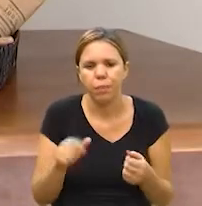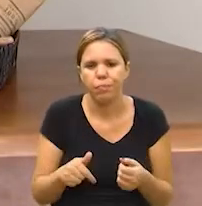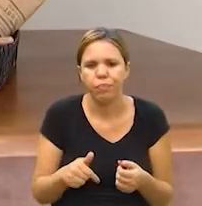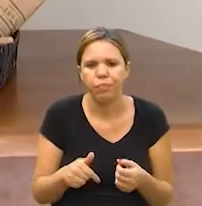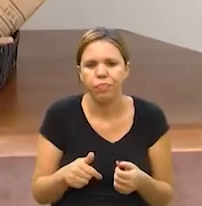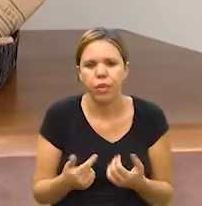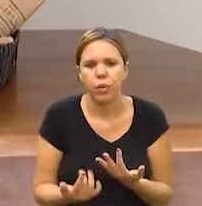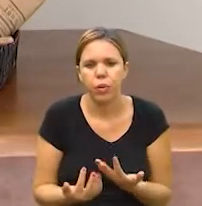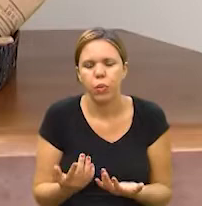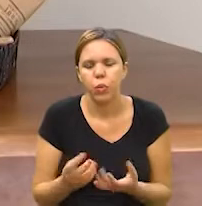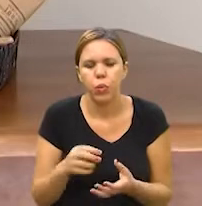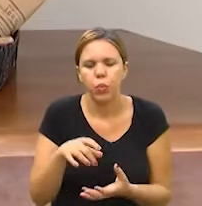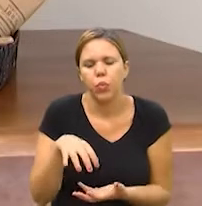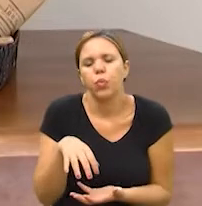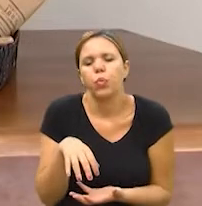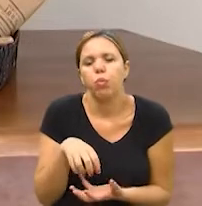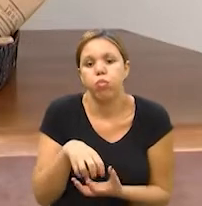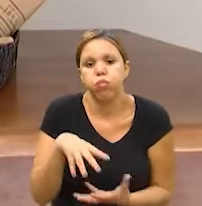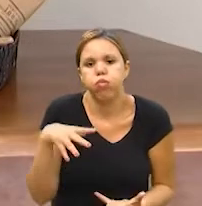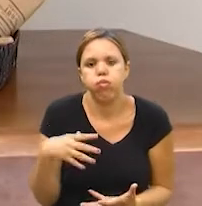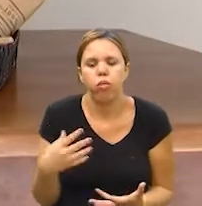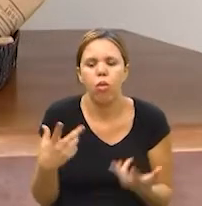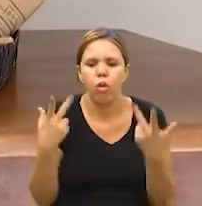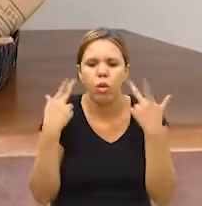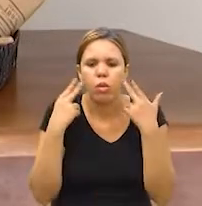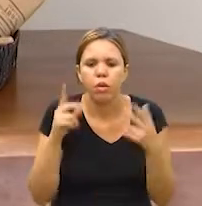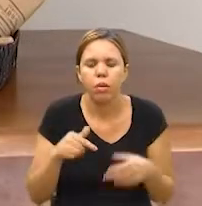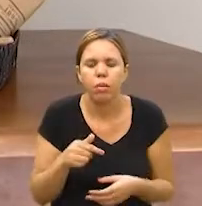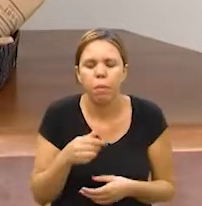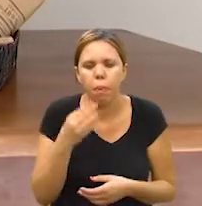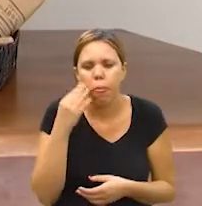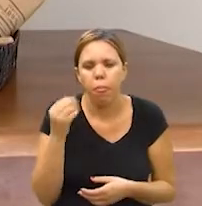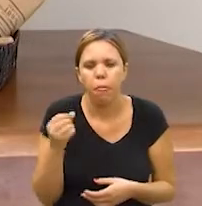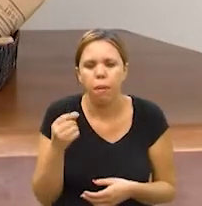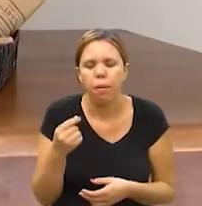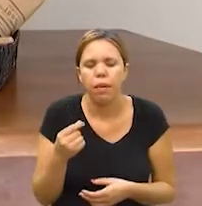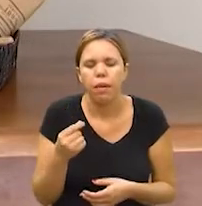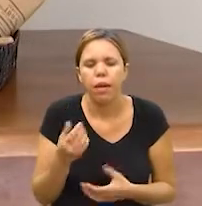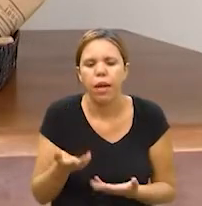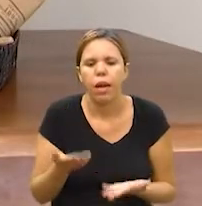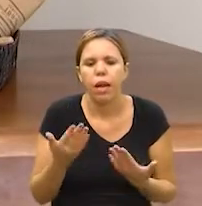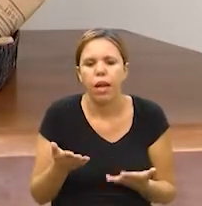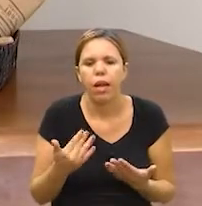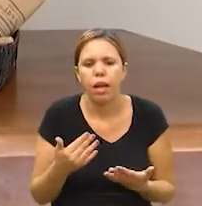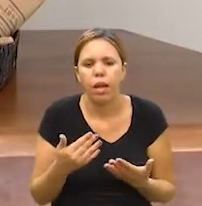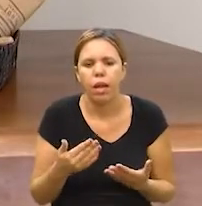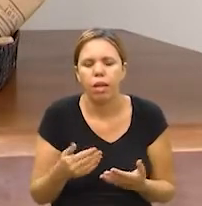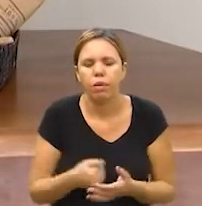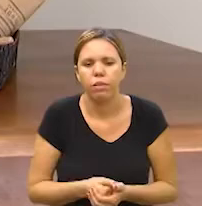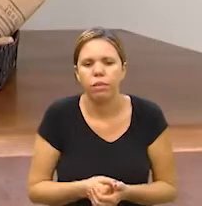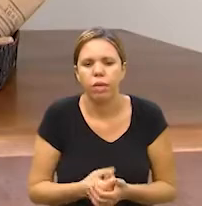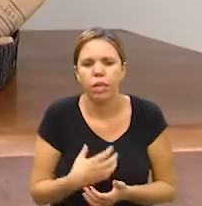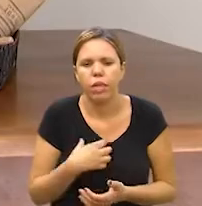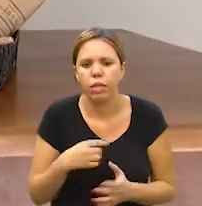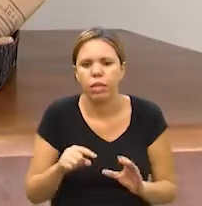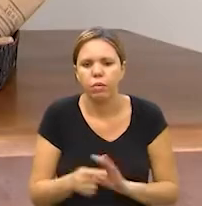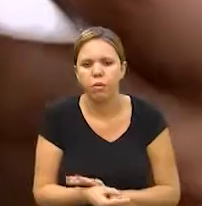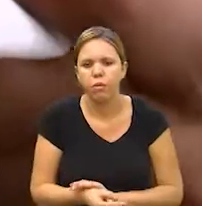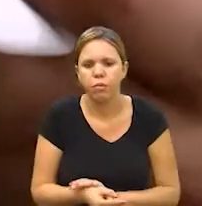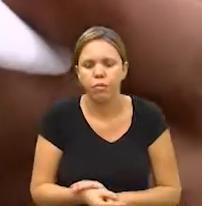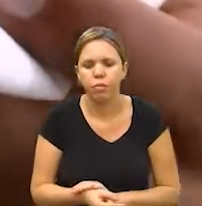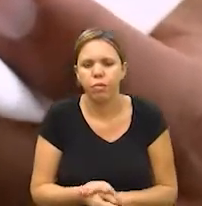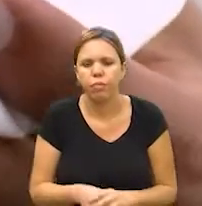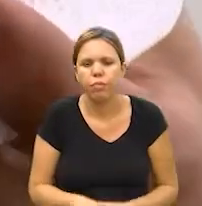sabor da fermentação espontânea. Exatamente, é um azedinho bem de fundo, leve. Bem suave, que você vai sentir lá no fundo da